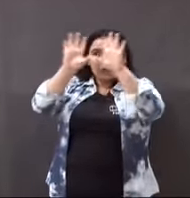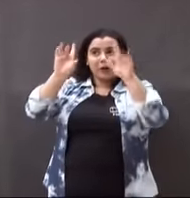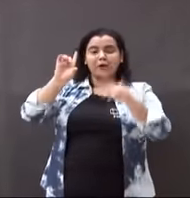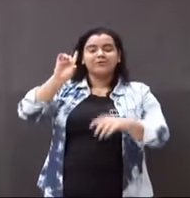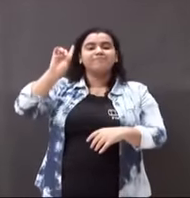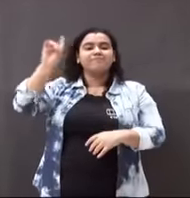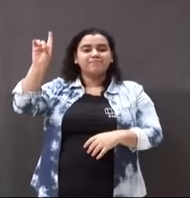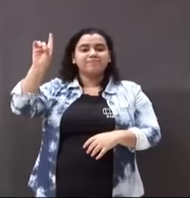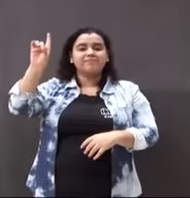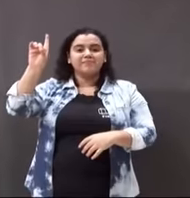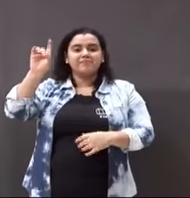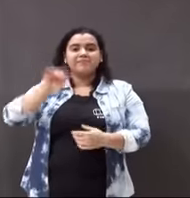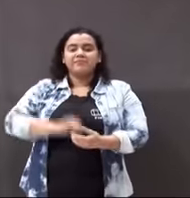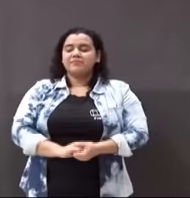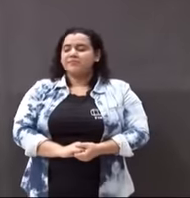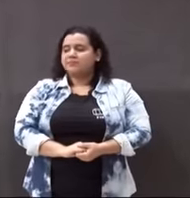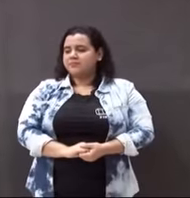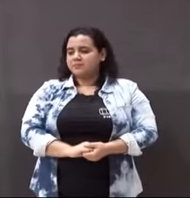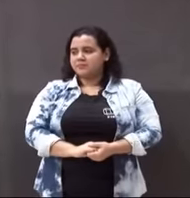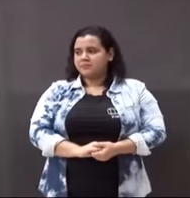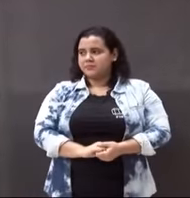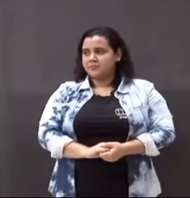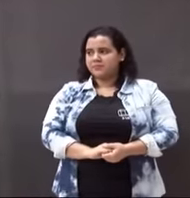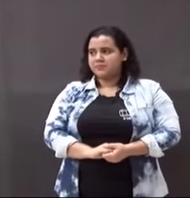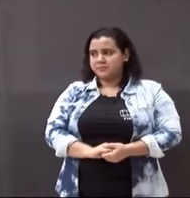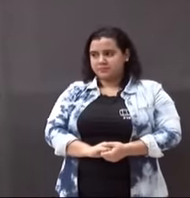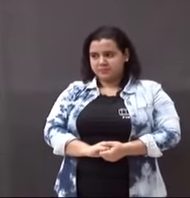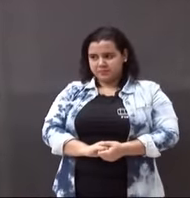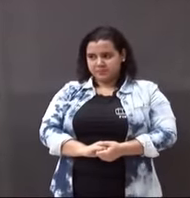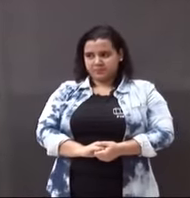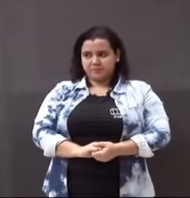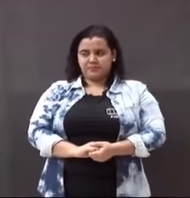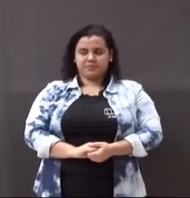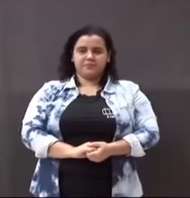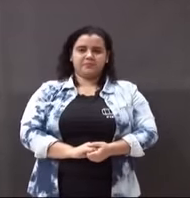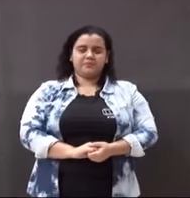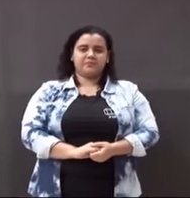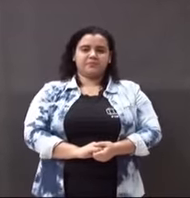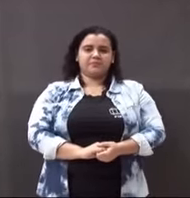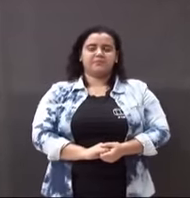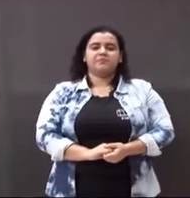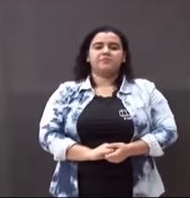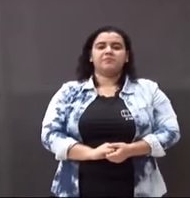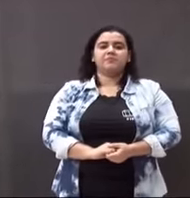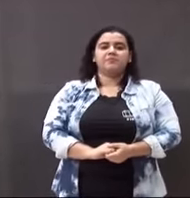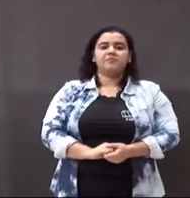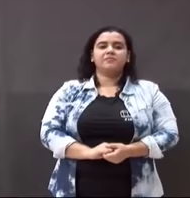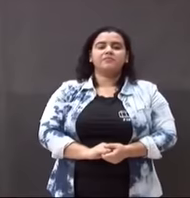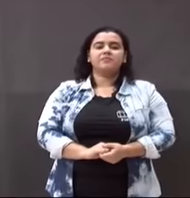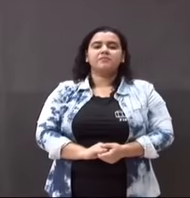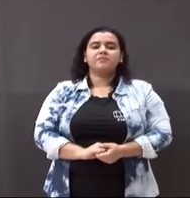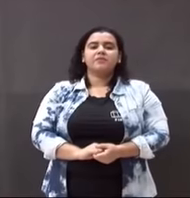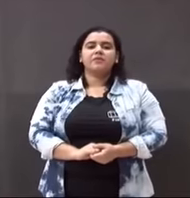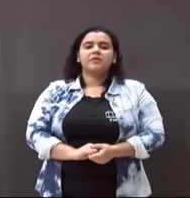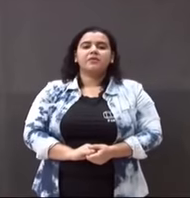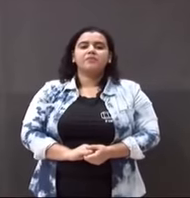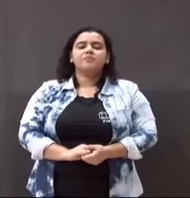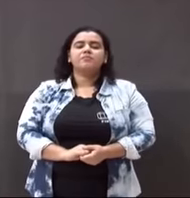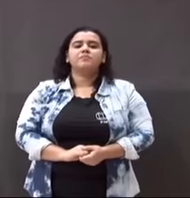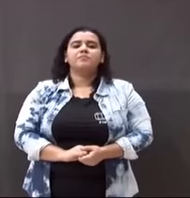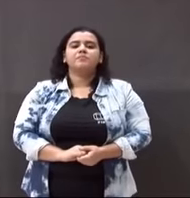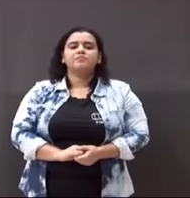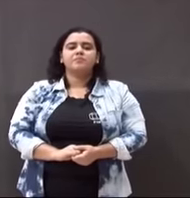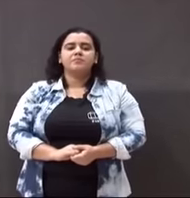Você precisa crer. Sobe a terra, sobe a terra, sobe a terra, sobe, sobe. Vai chegar. Sobe.